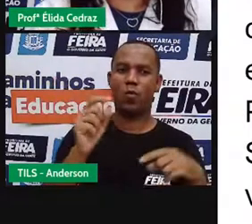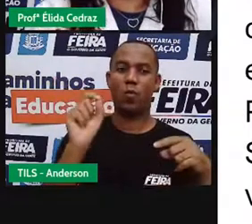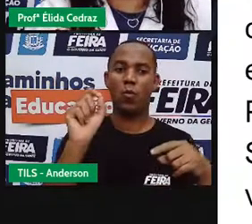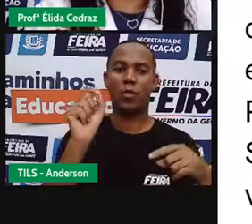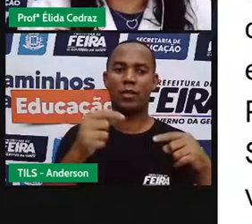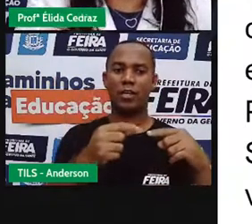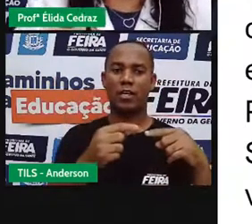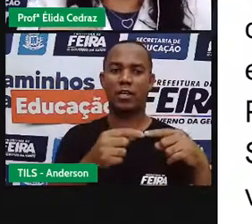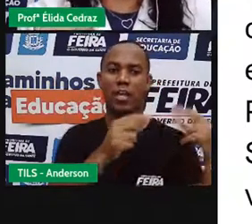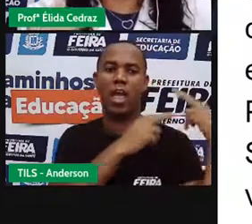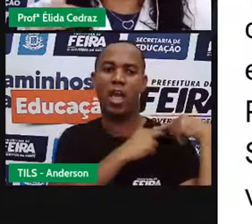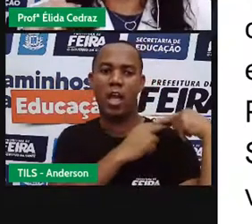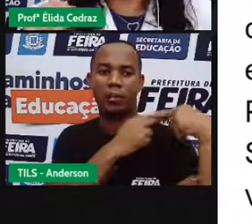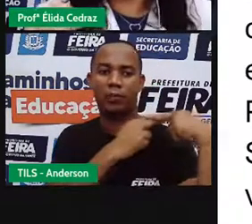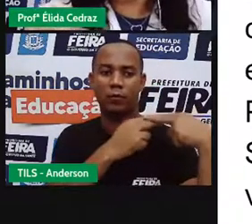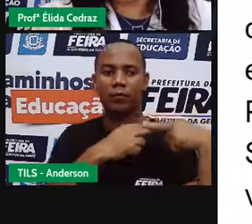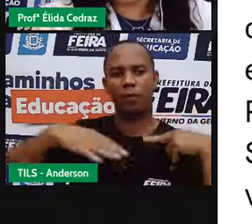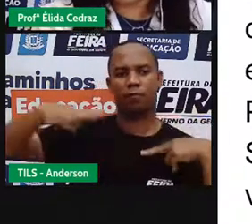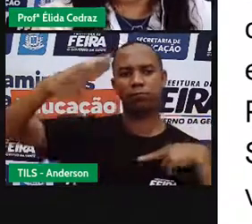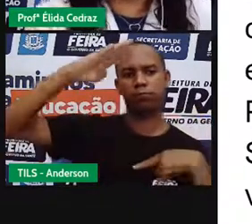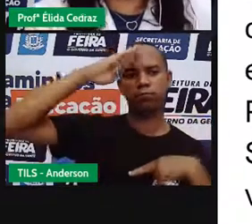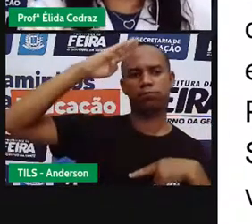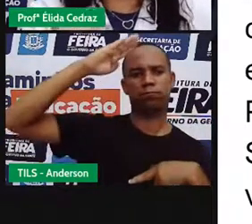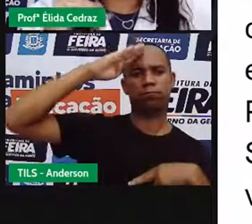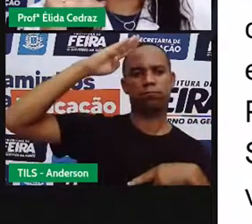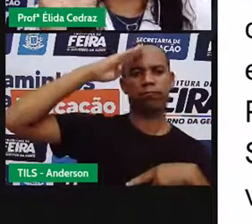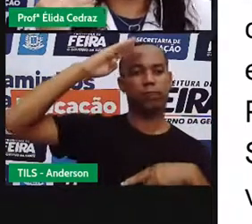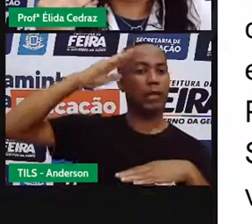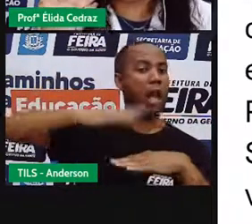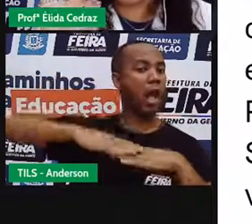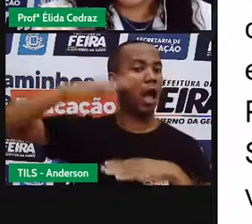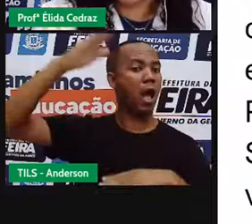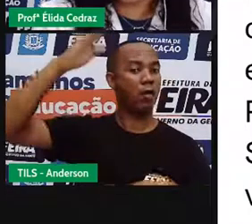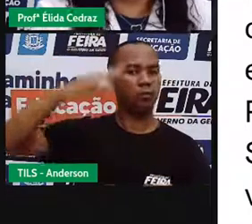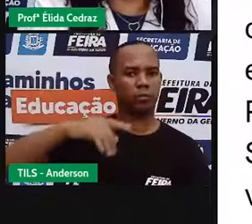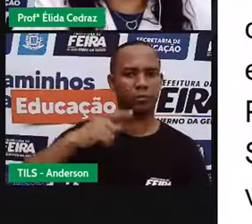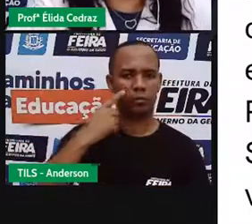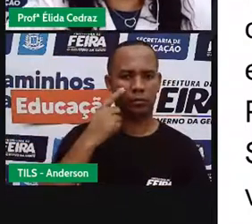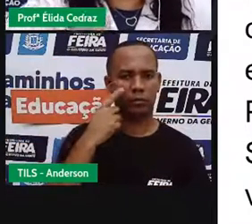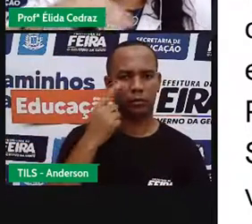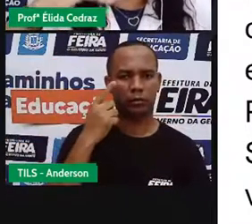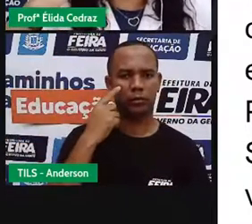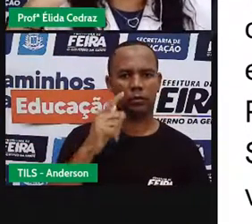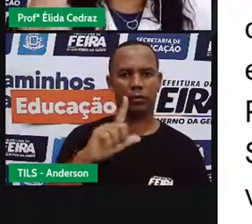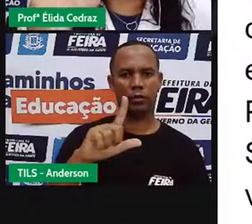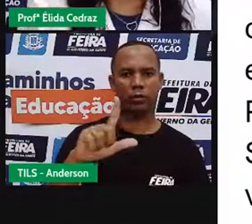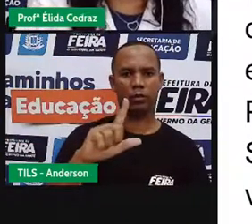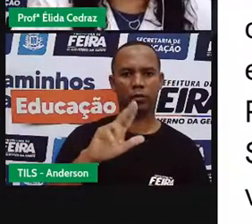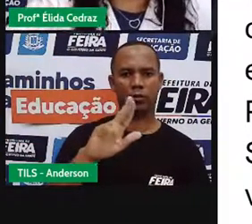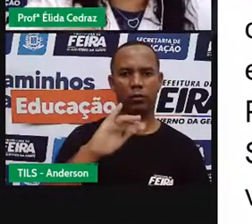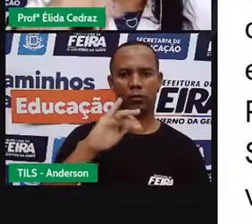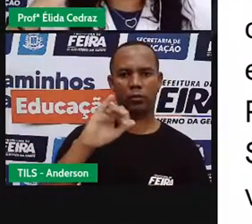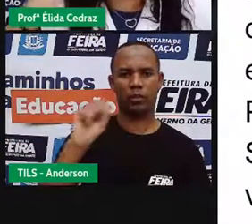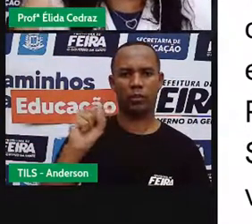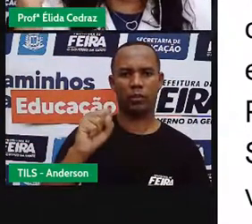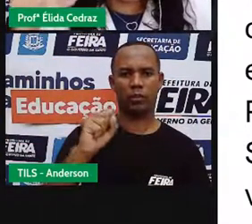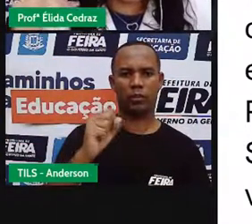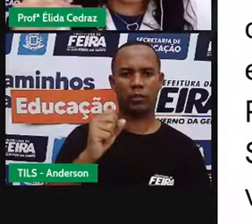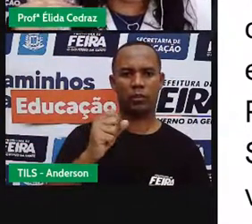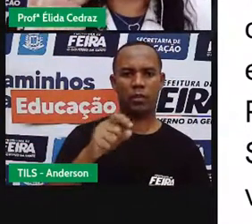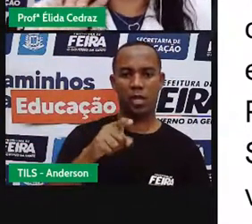dentro do exército. Tem coronel, tem o sargento, tem o general e